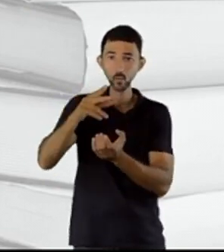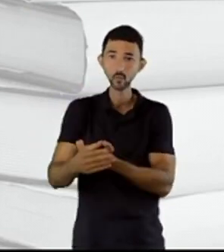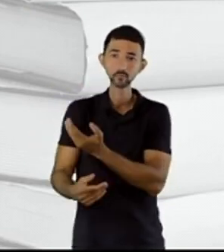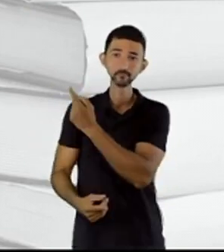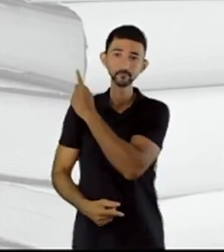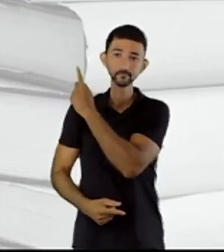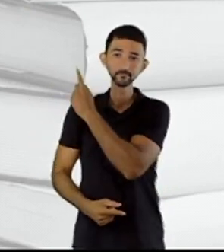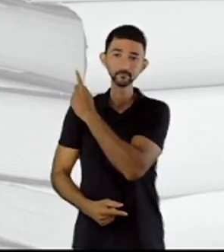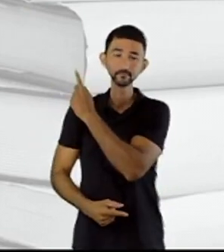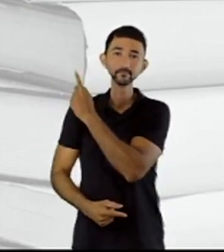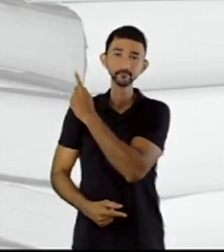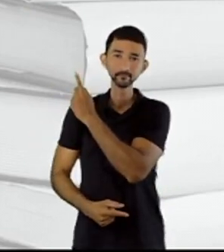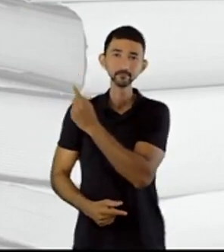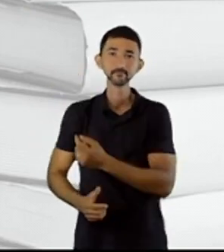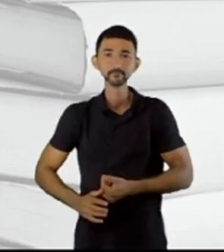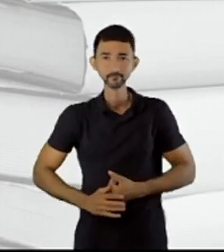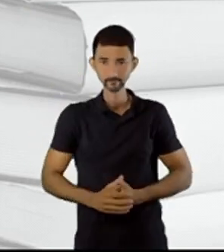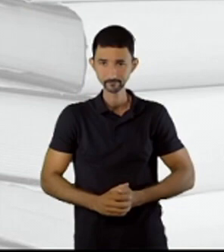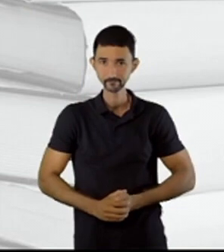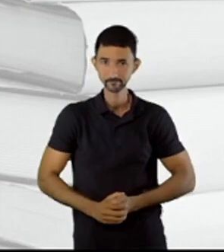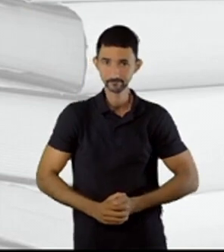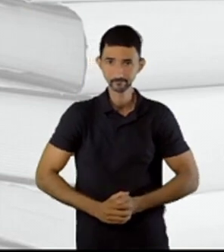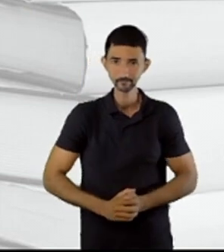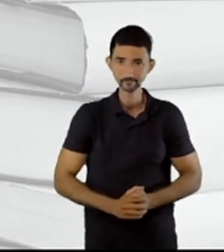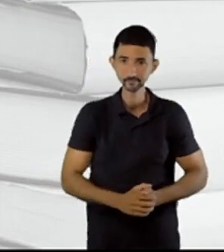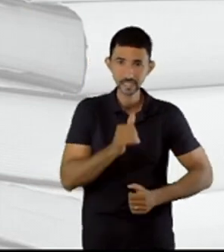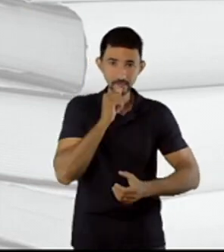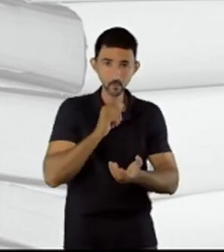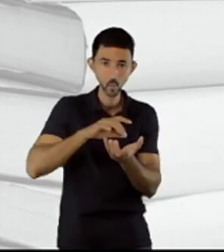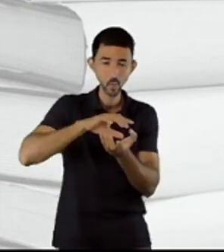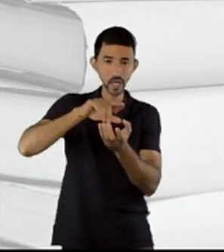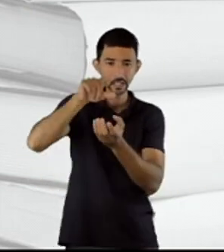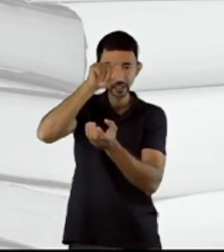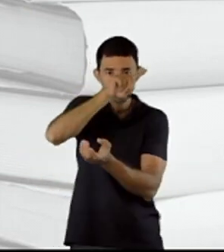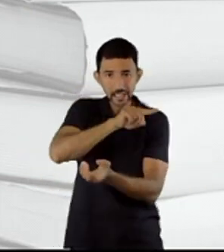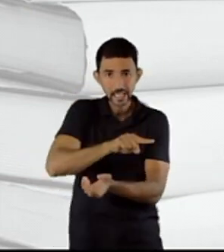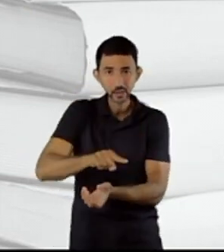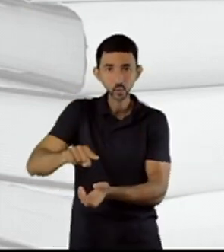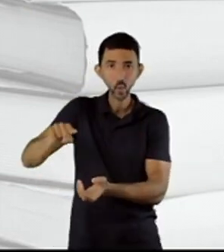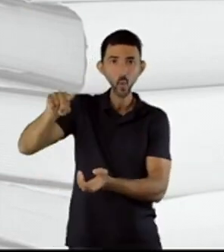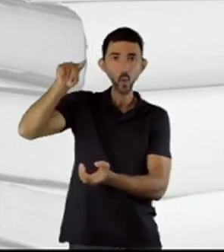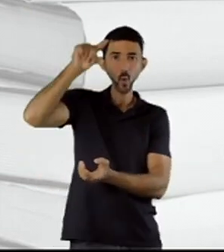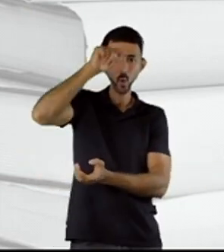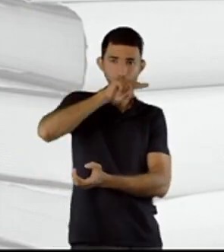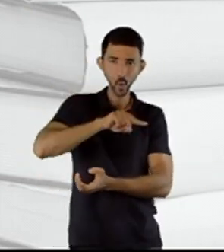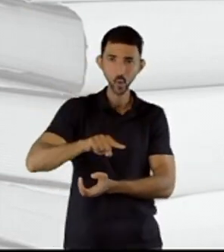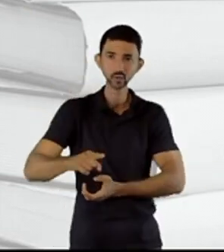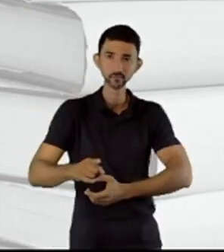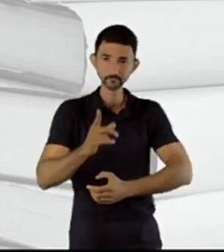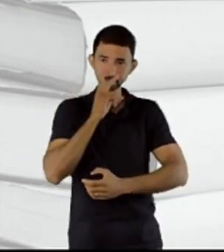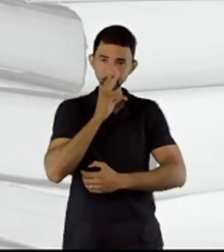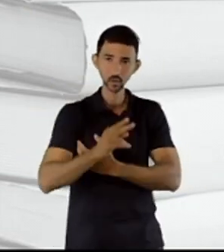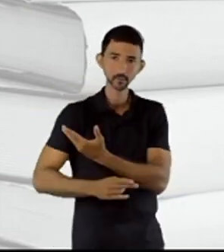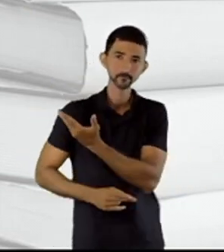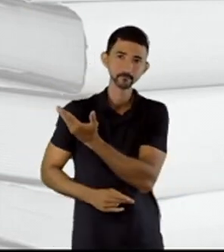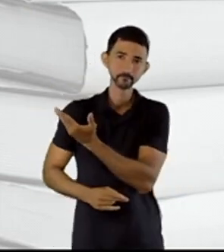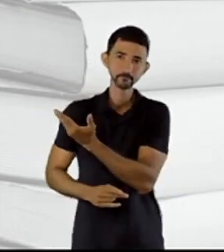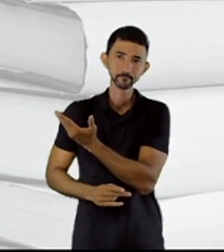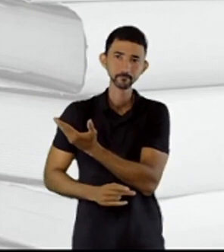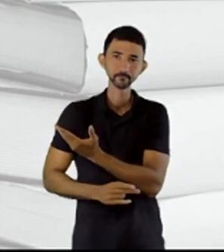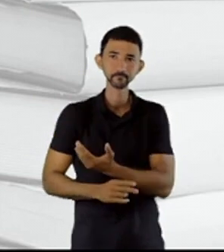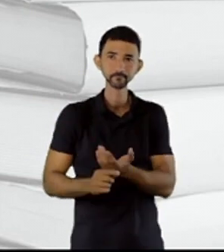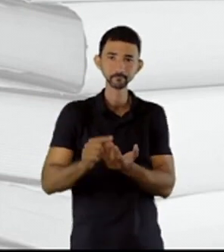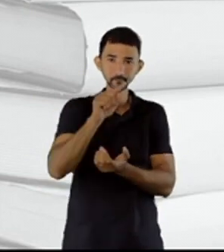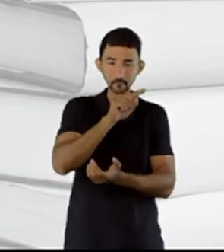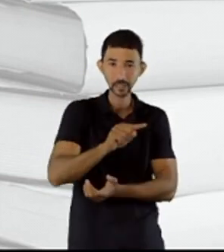único do nosso planeta. Não é totalmente redondo, como vocês podem ver, né? Aqui está uma representação. Não é